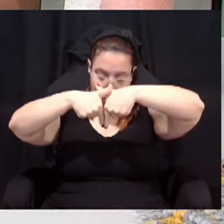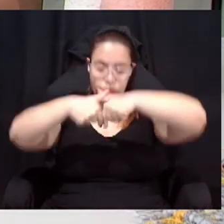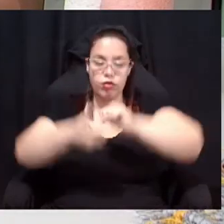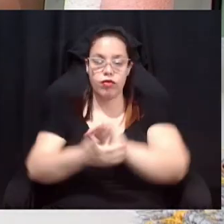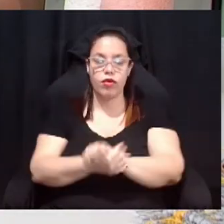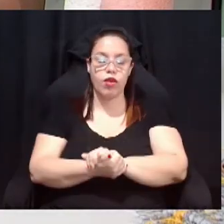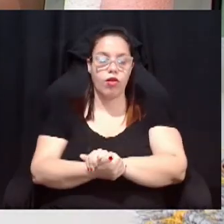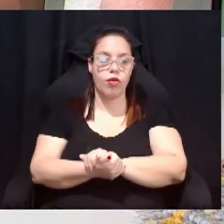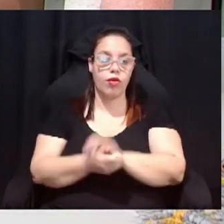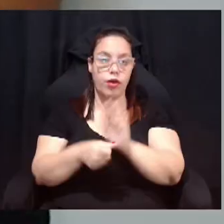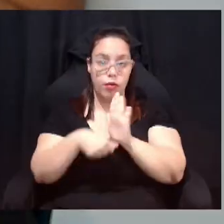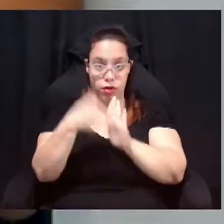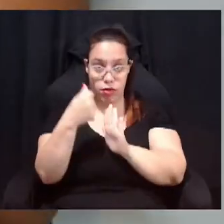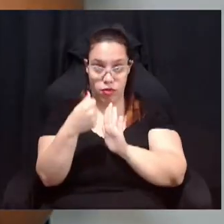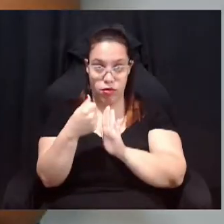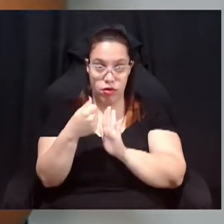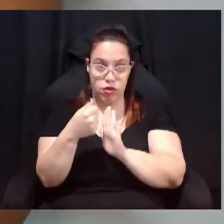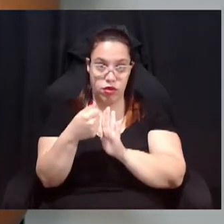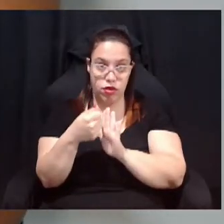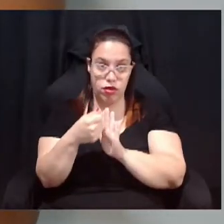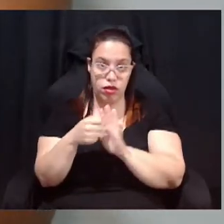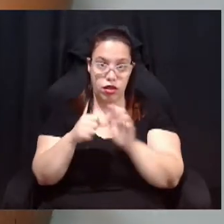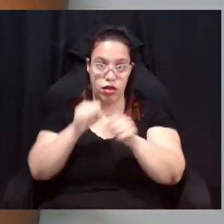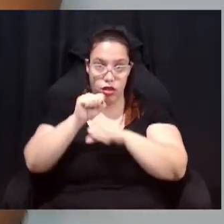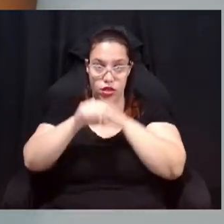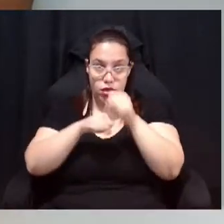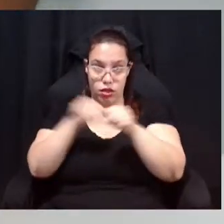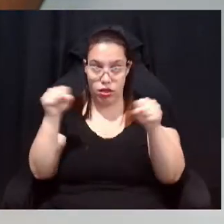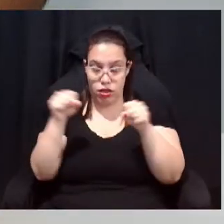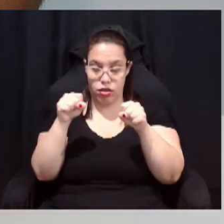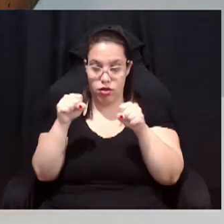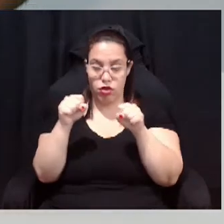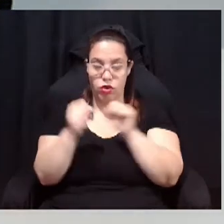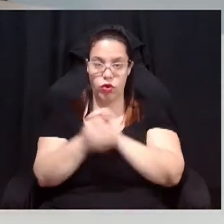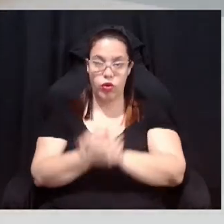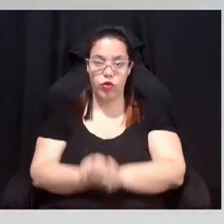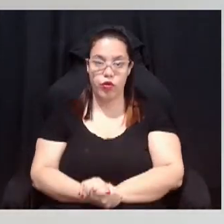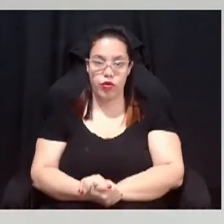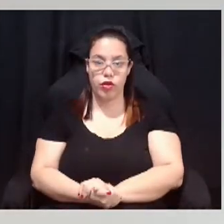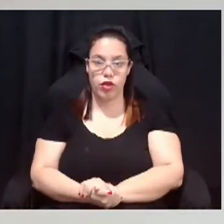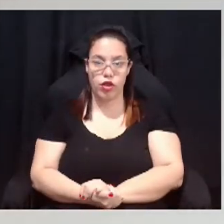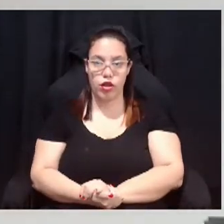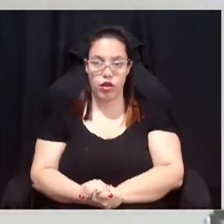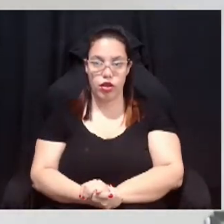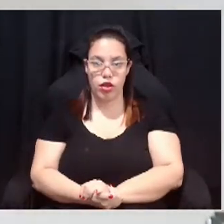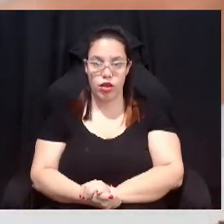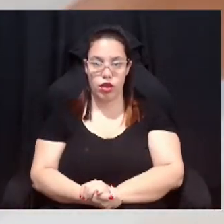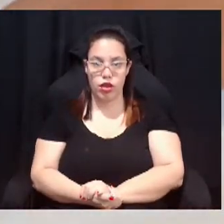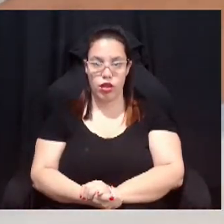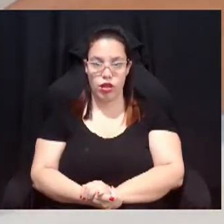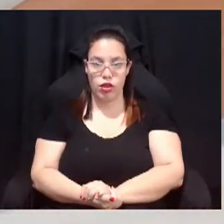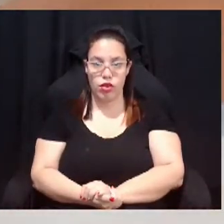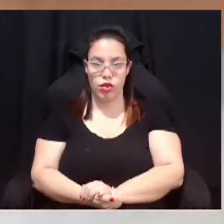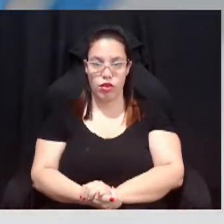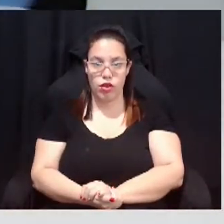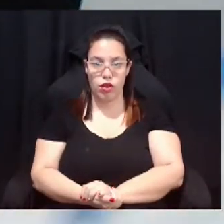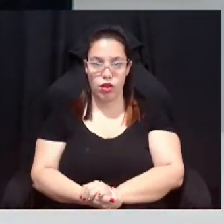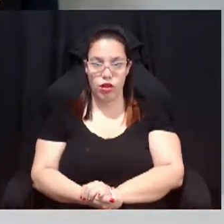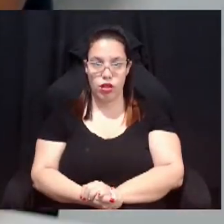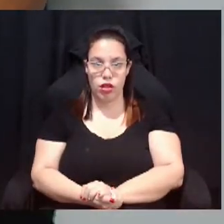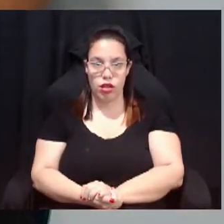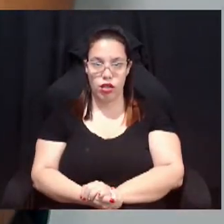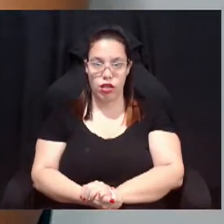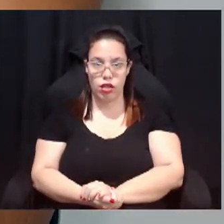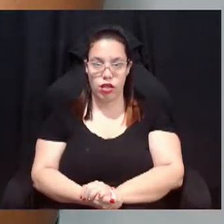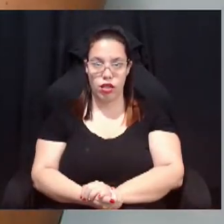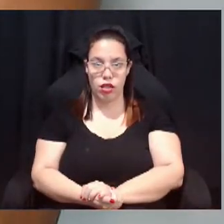primeira parte e esse nó é o nó de laçada. Pra gente começar a fazer o corpinho, olha, Vou tirar essa